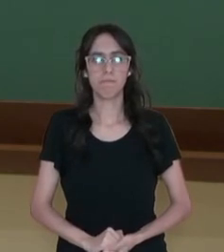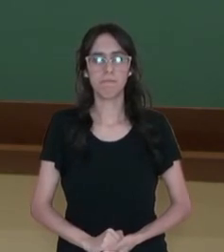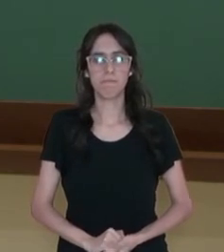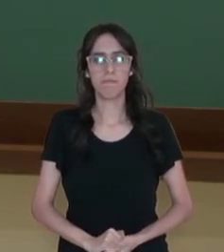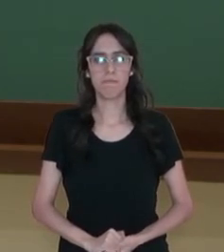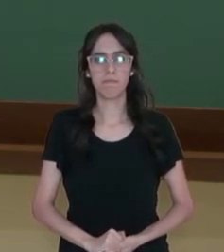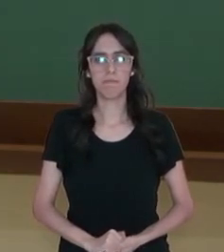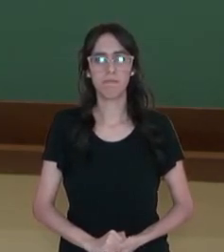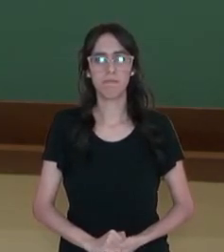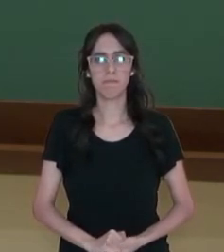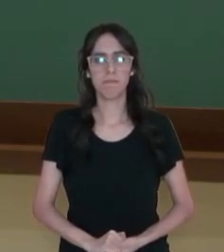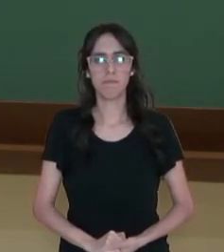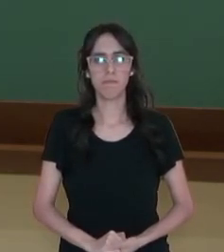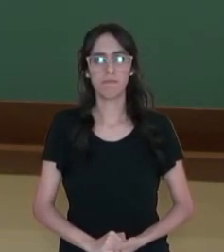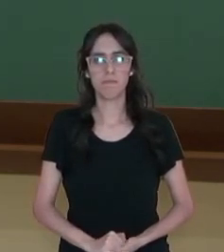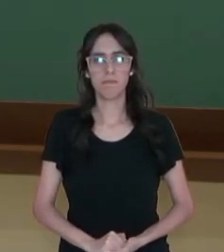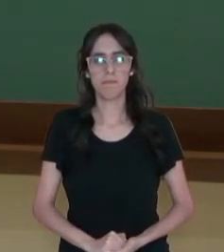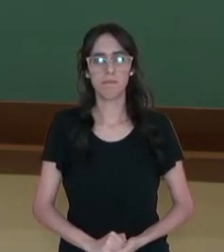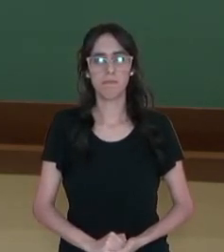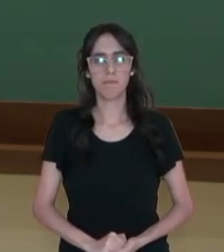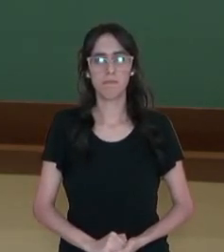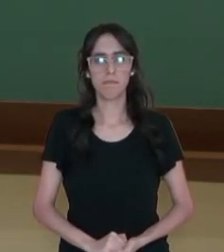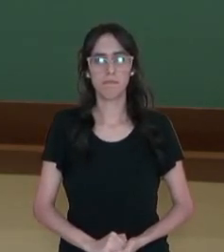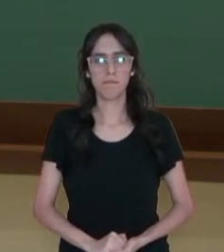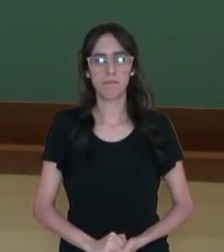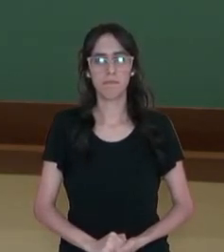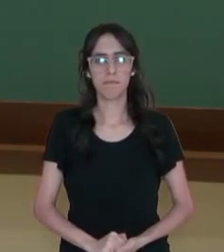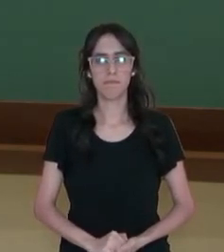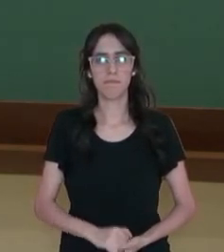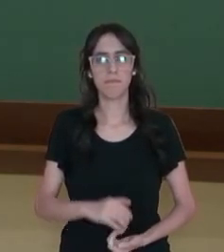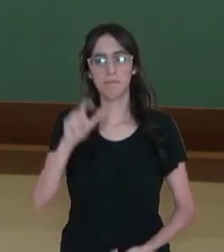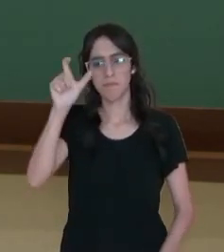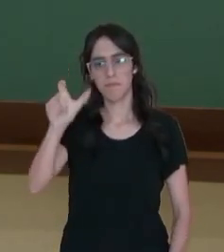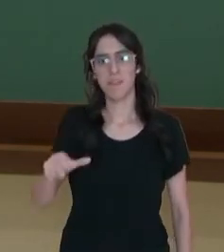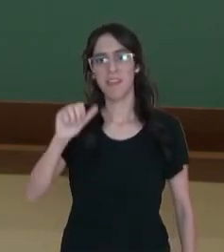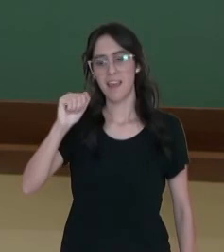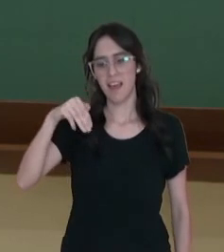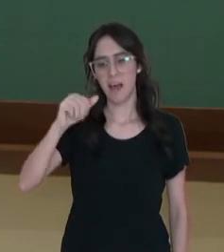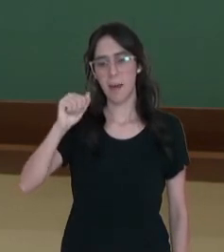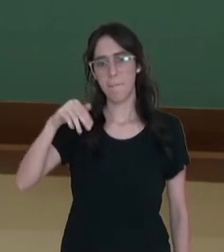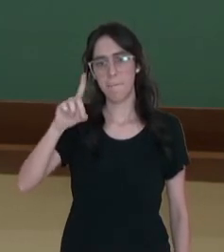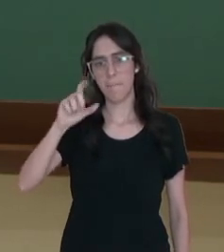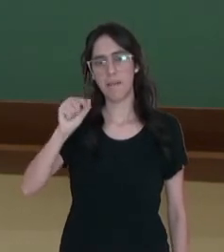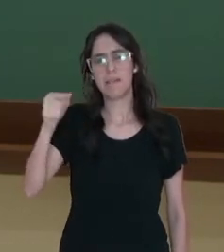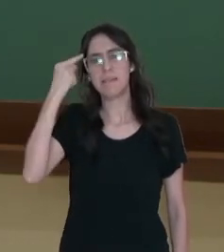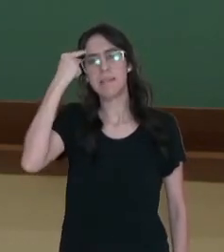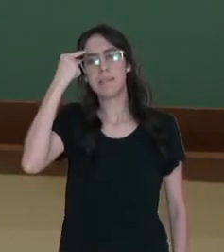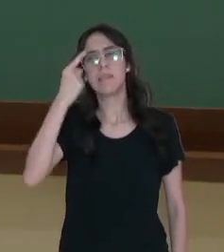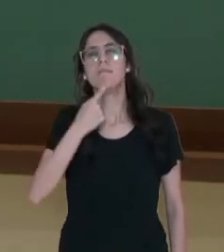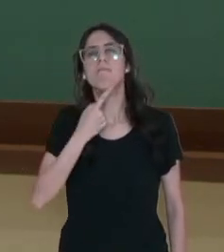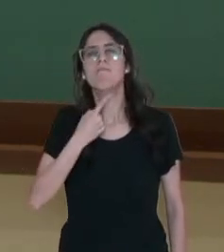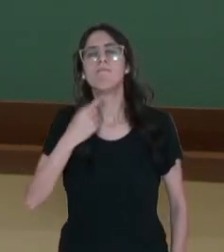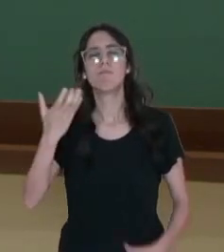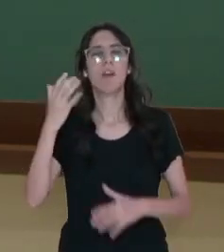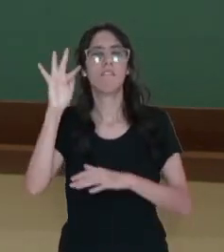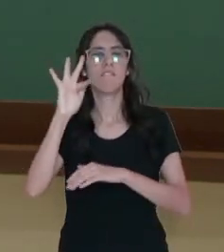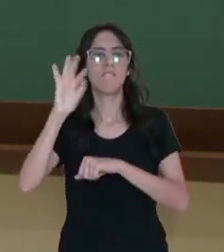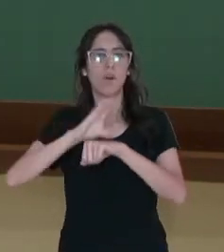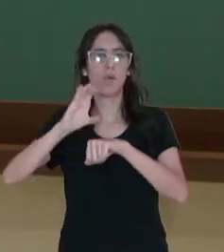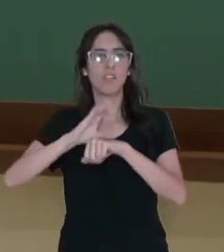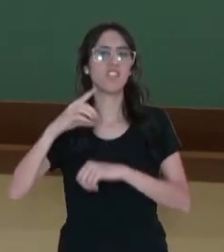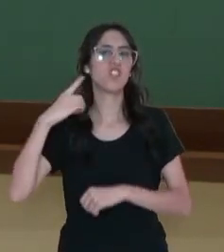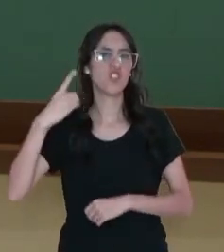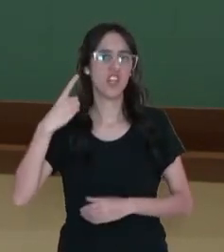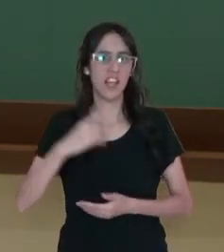Amanda piensa estudiar derecho. Amanda pensa em fazer o curso de direito. Yo y mis amigos